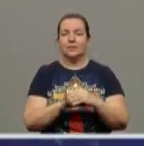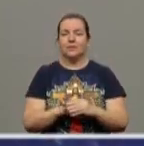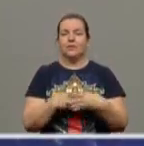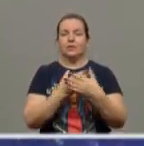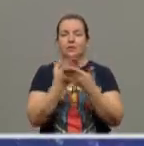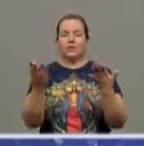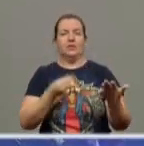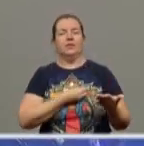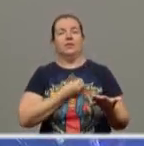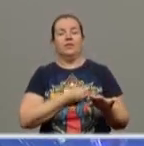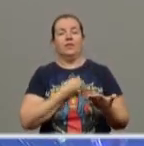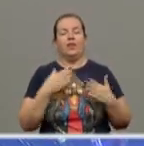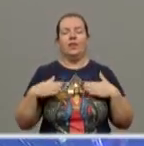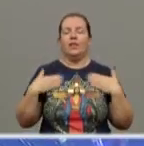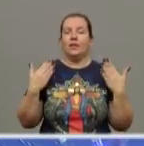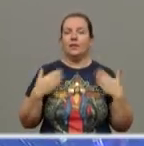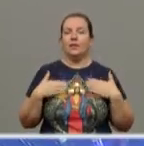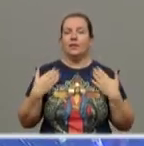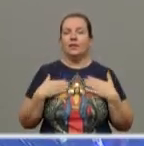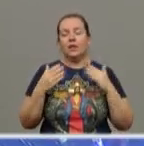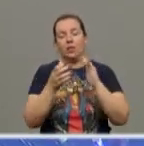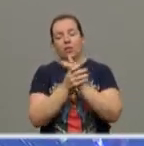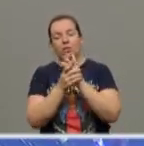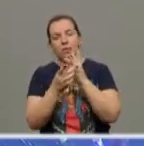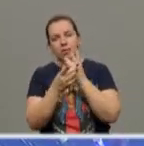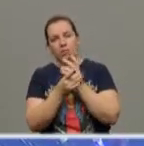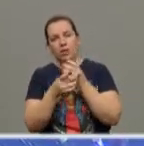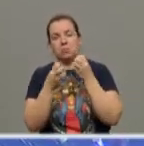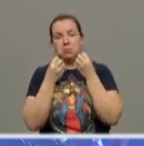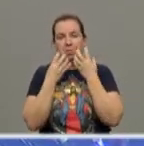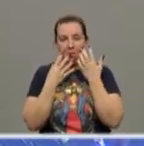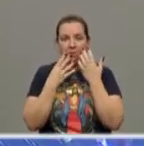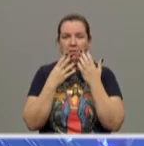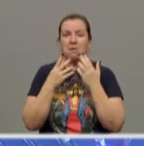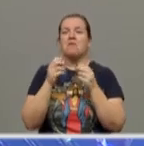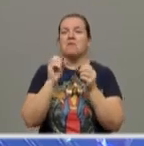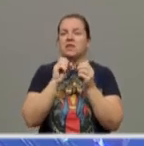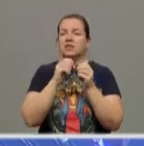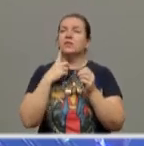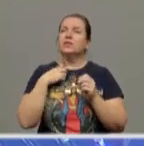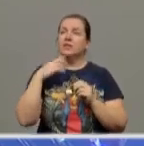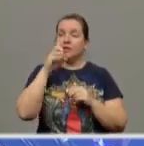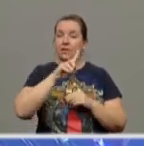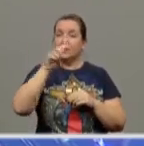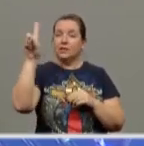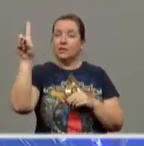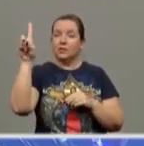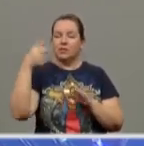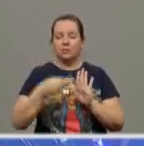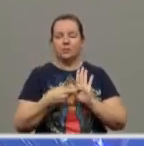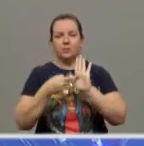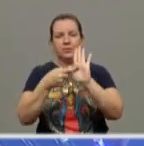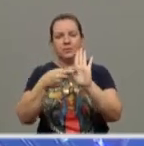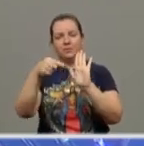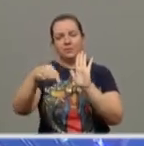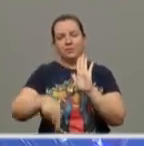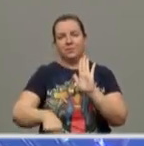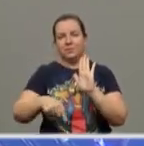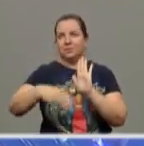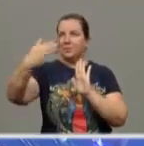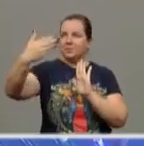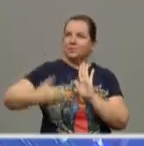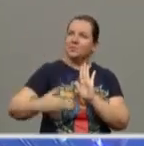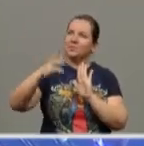que vive ali na alegria do casamento, conforme a vontade de Deus. Eu apresento aqui